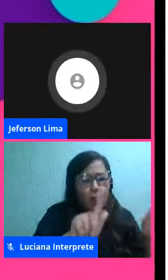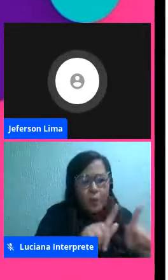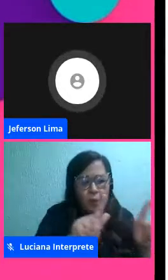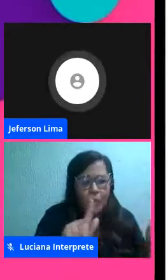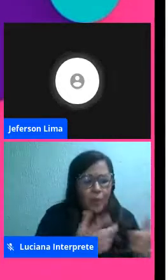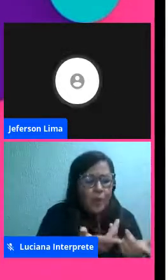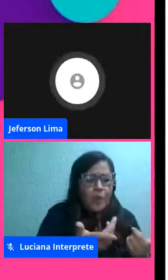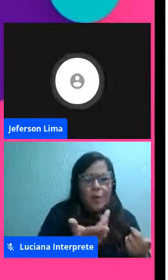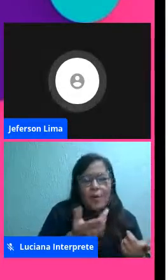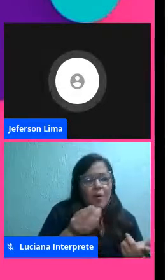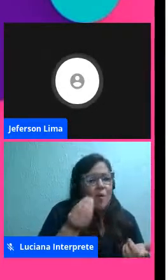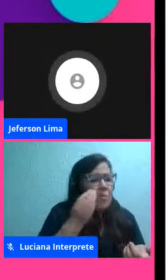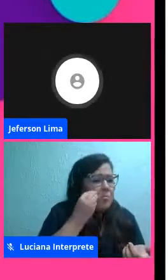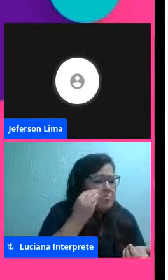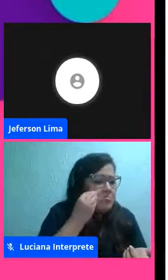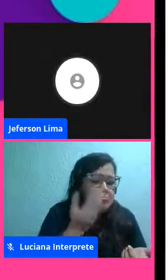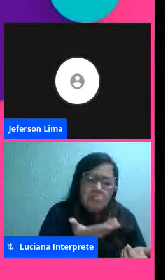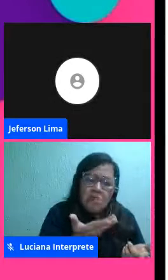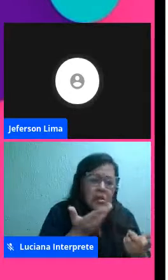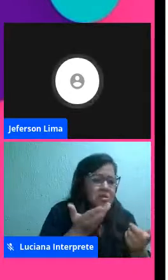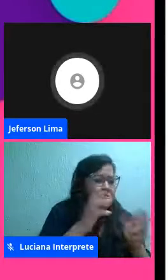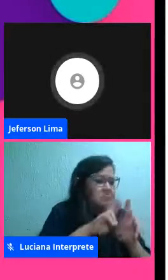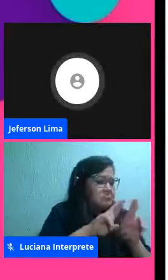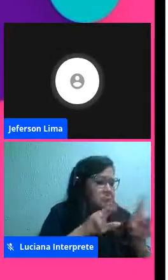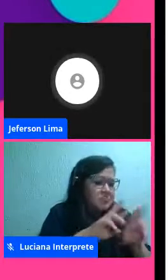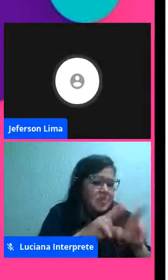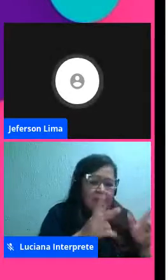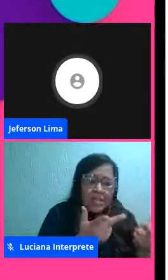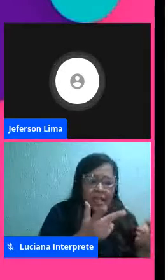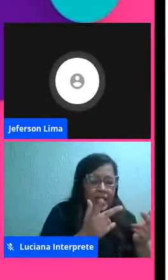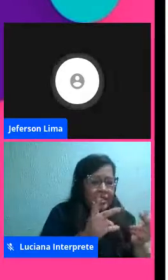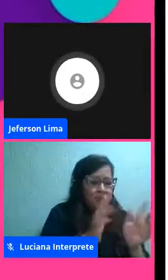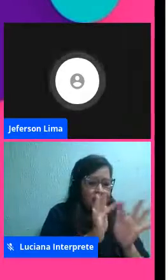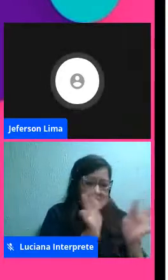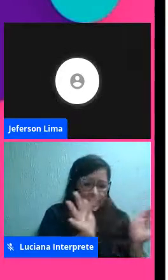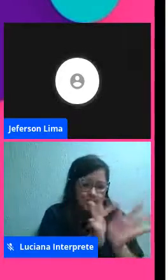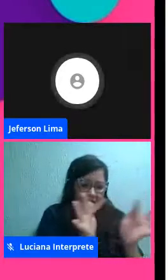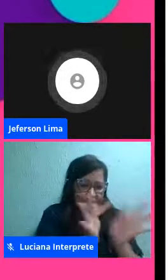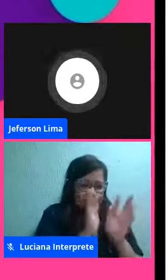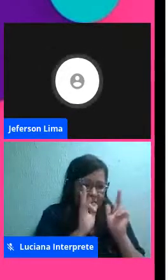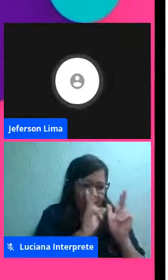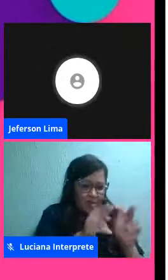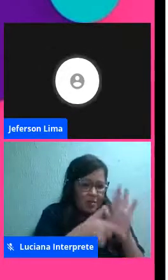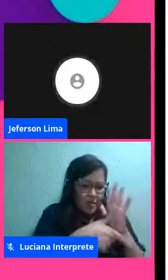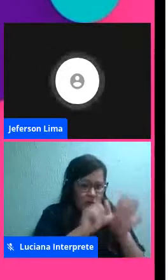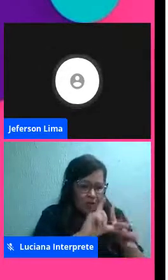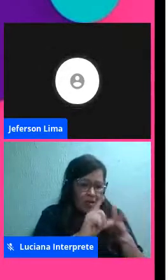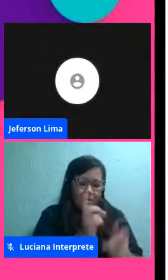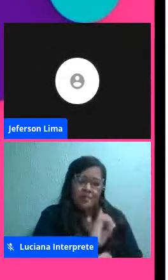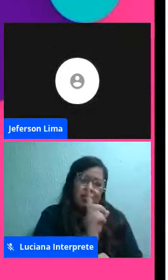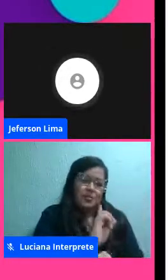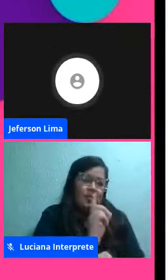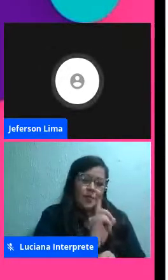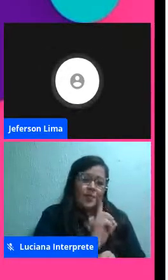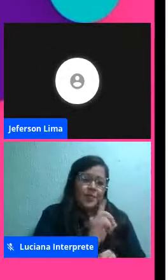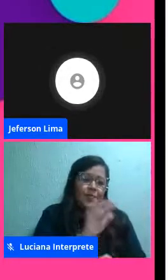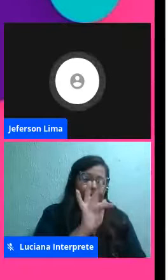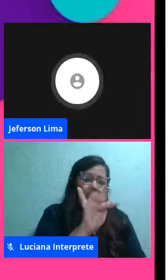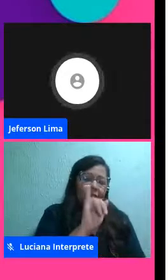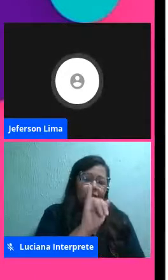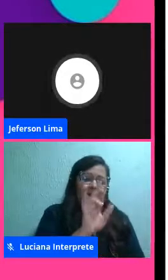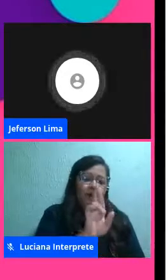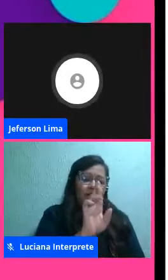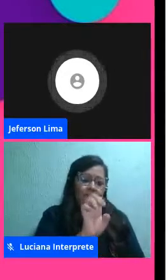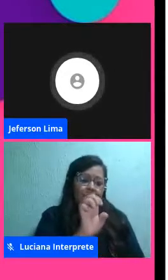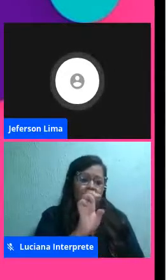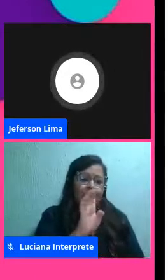não tá tão mais simples como era anteriormente, né? A gente vem entrar, pra quem não sabe, o Firebase já começou lá por volta de 2012. Então, a gente tá em 2020 hoje,